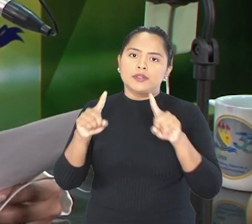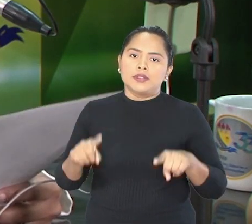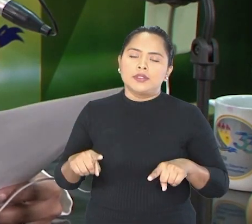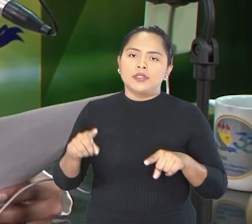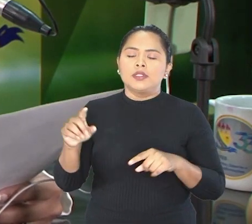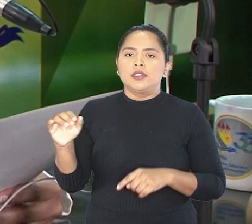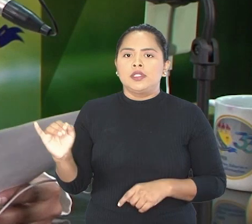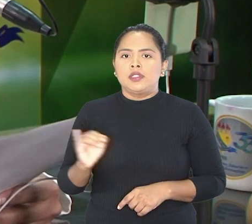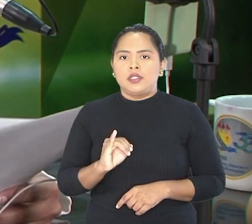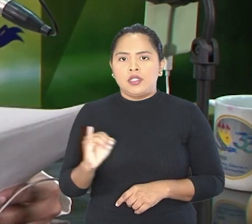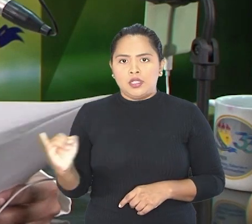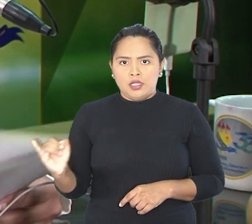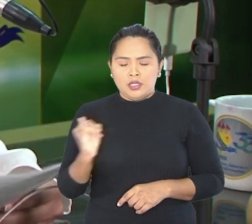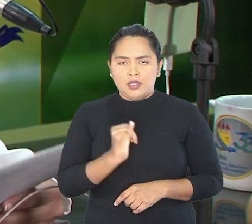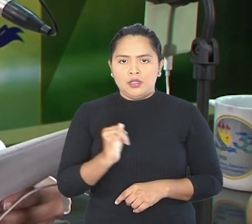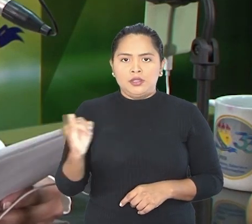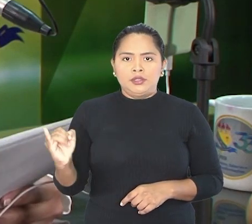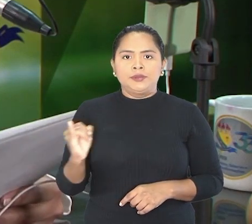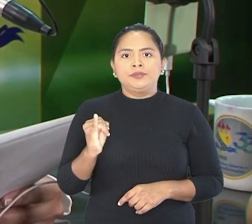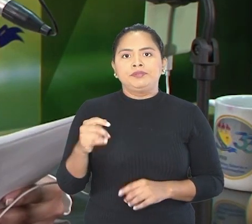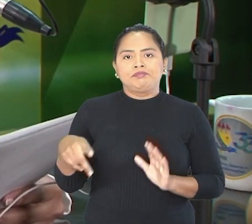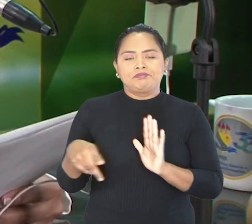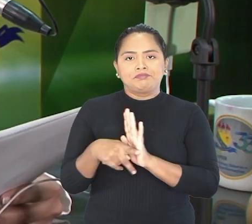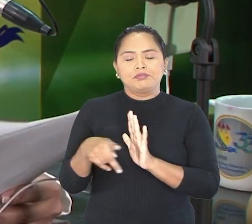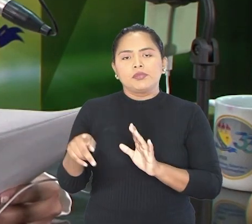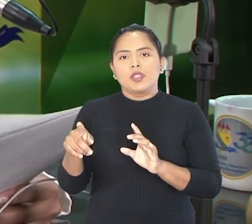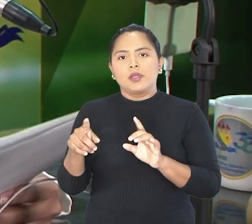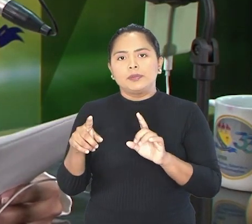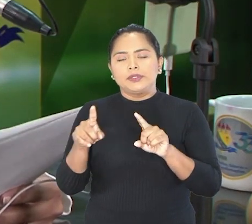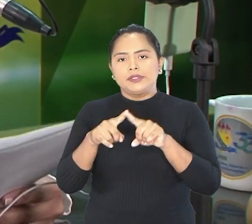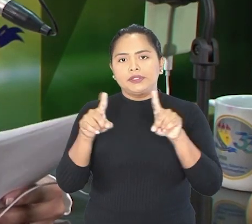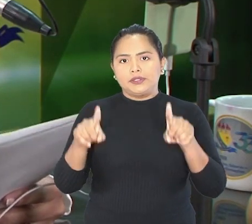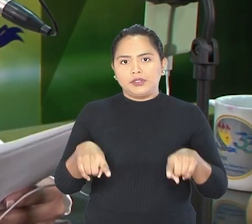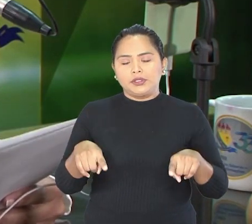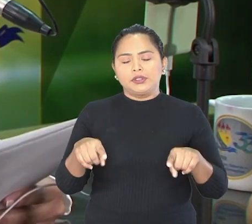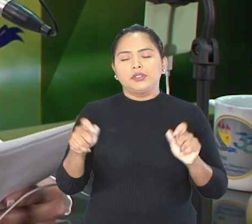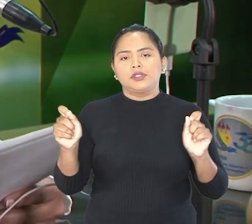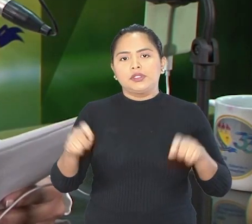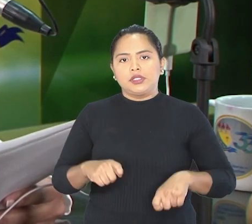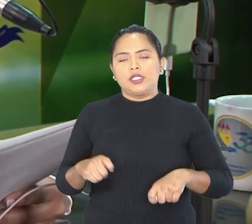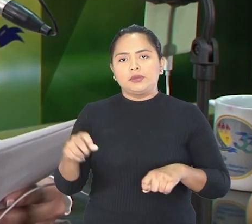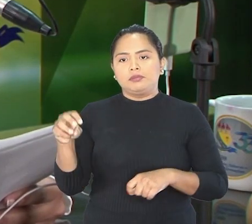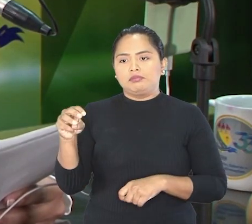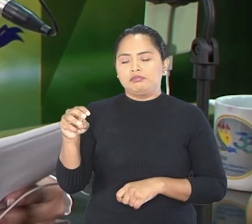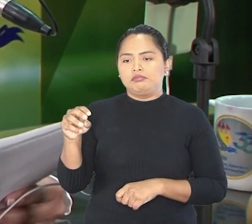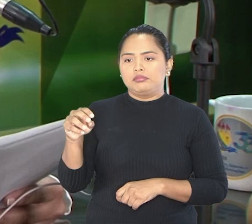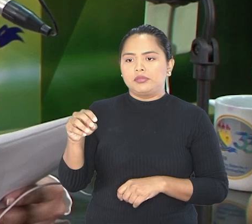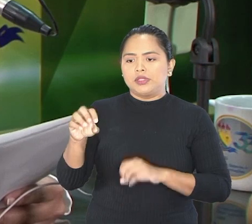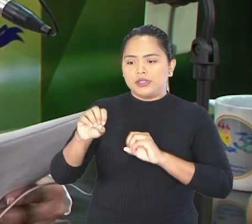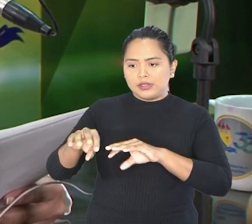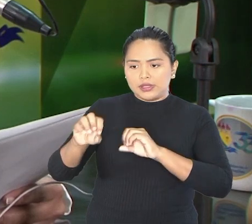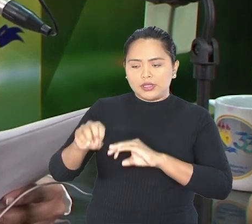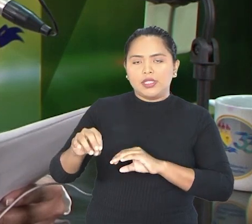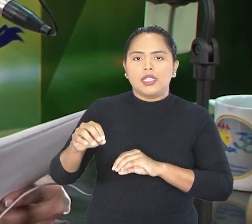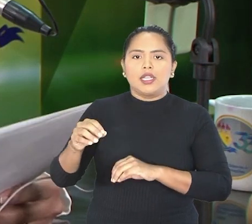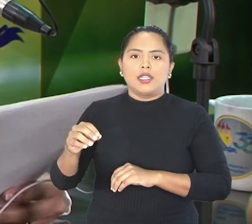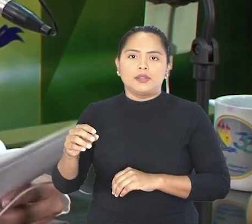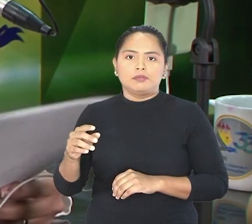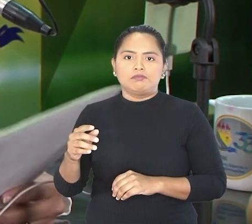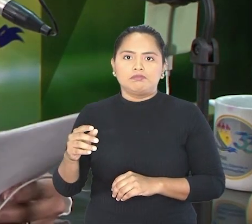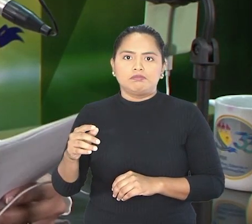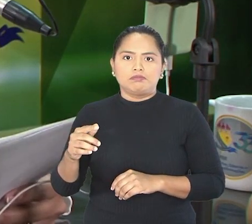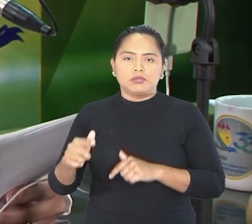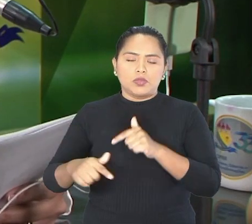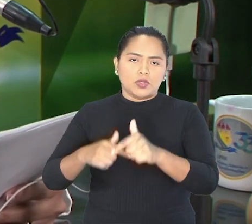que os próprios servidores ministrem cursos para os colegas, inclusive recebendo remuneração por essa atividade.